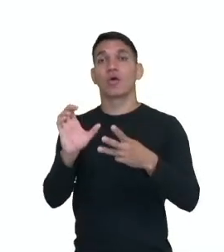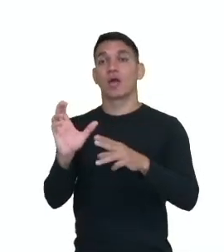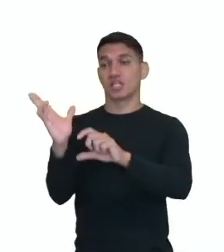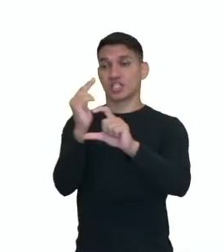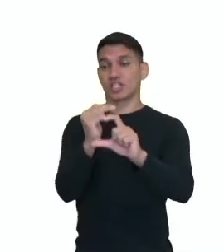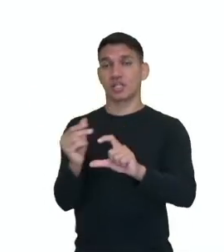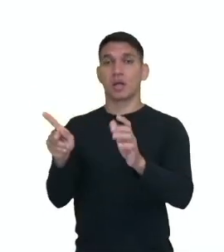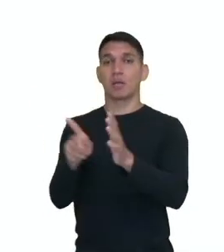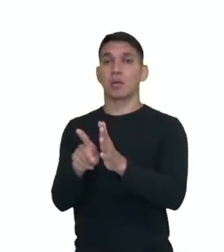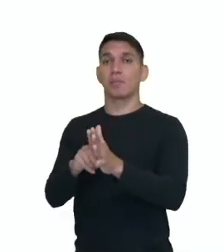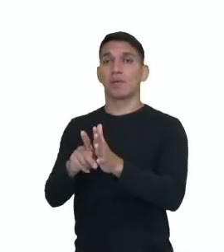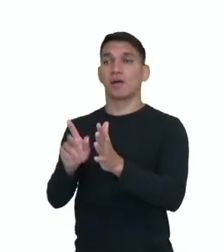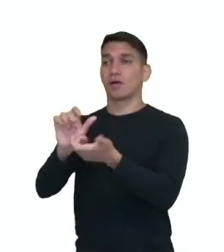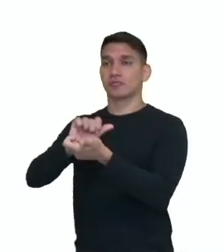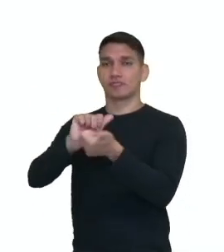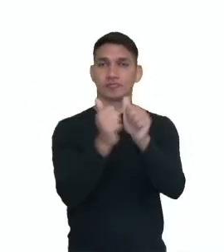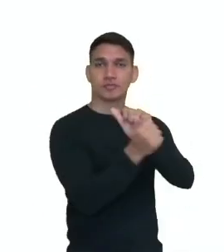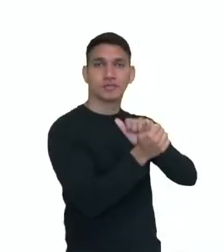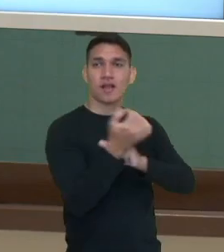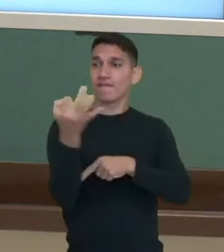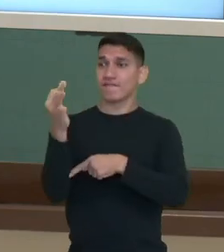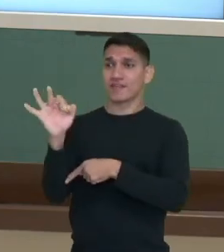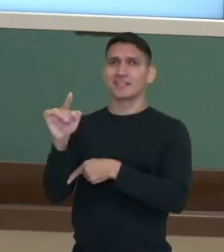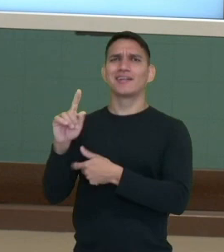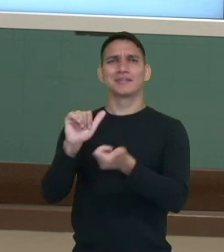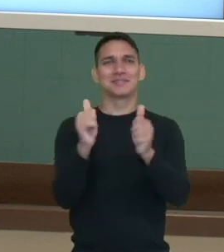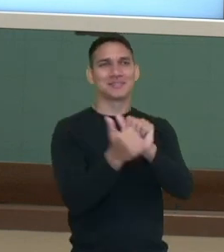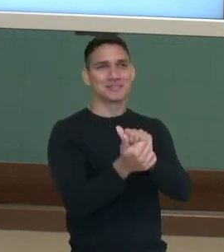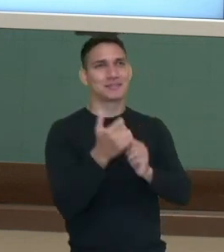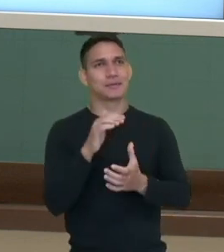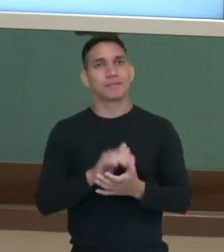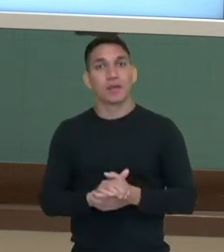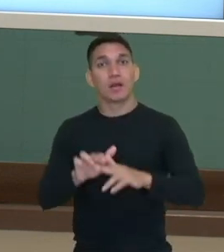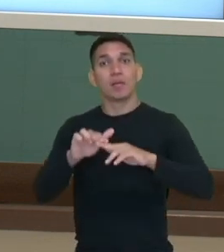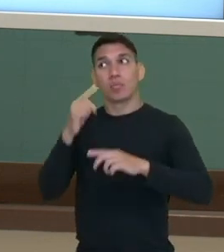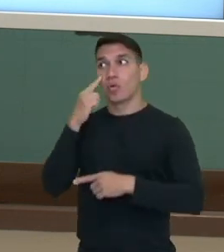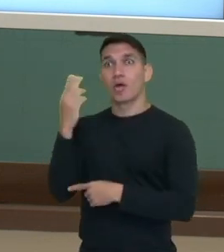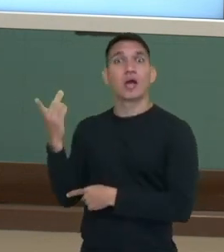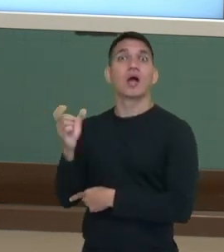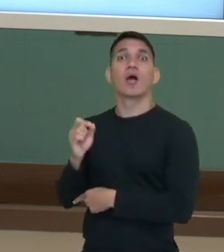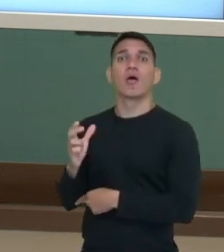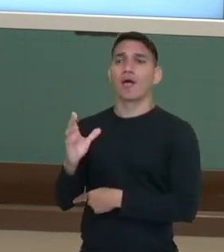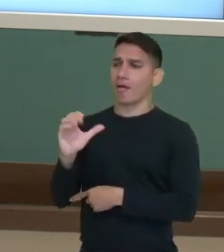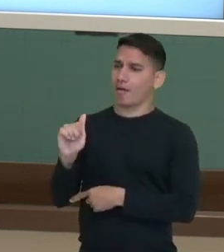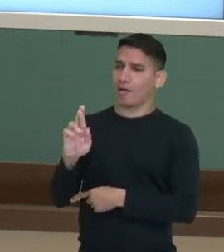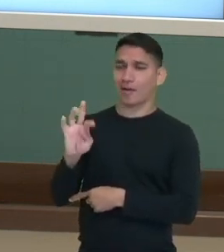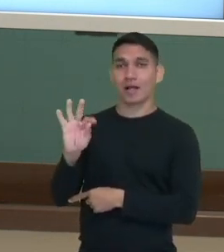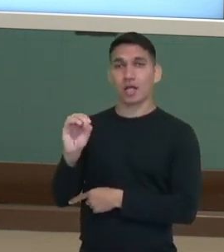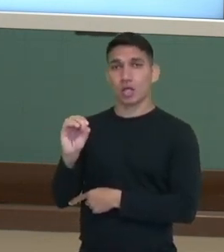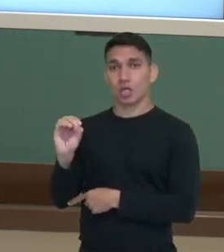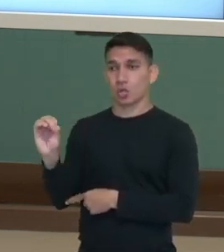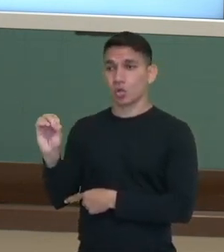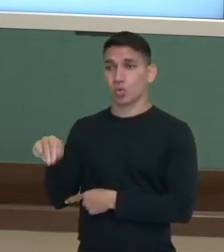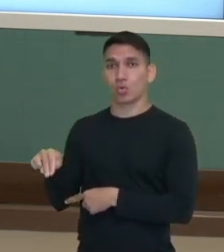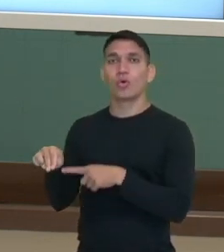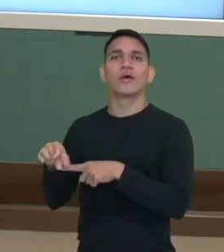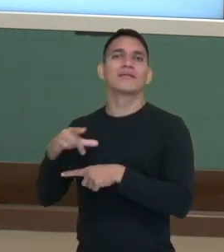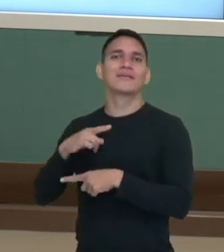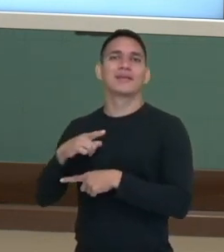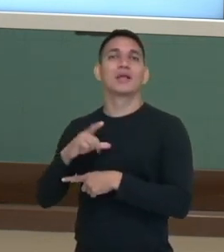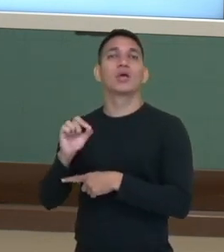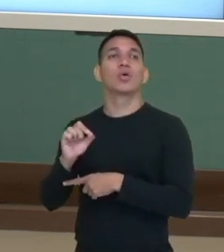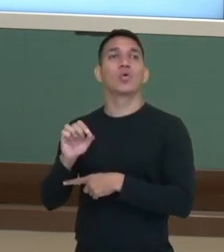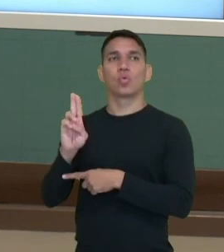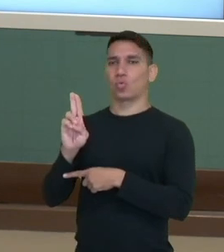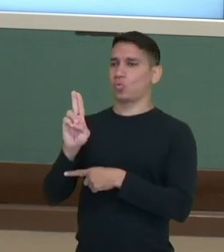termo francês charger. Isso mesmo. Então, lembrando que cartoon em português tem a letra U e M no seu final, e